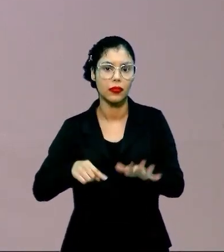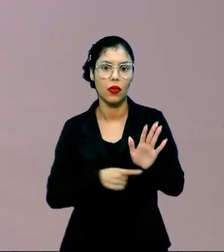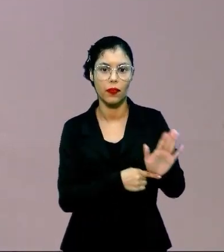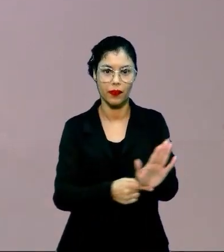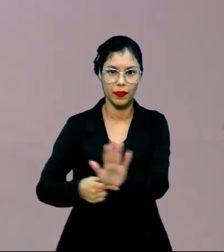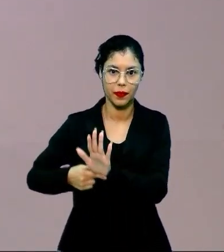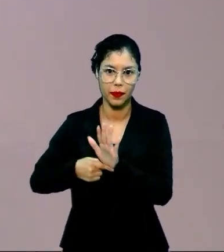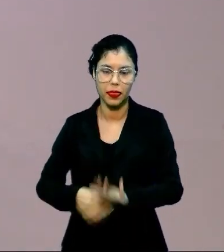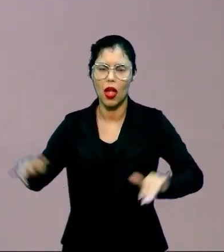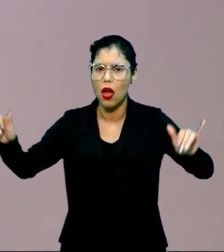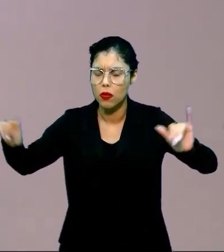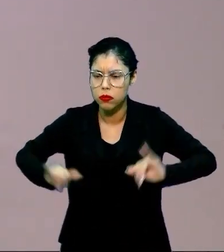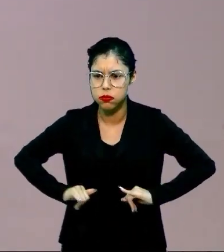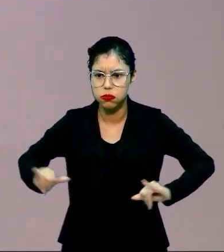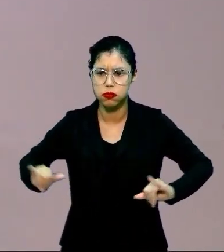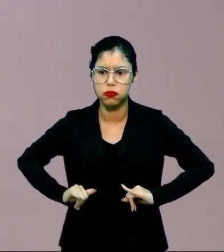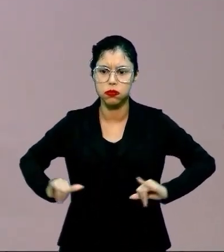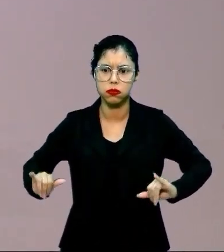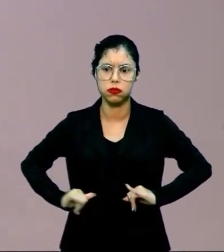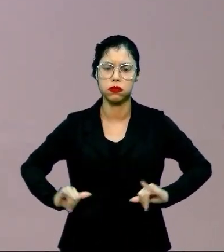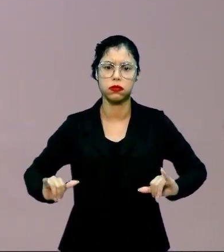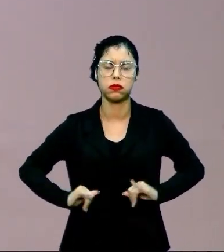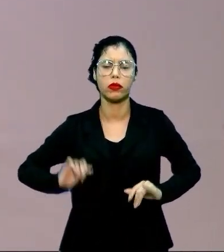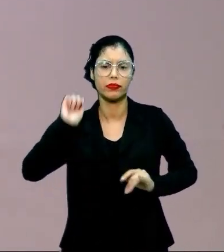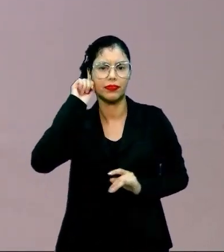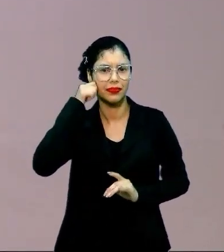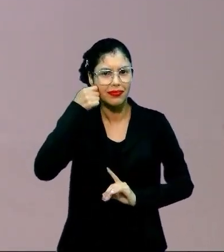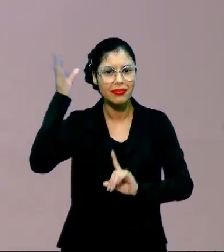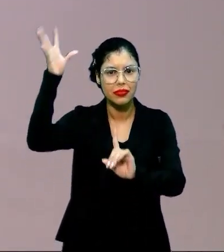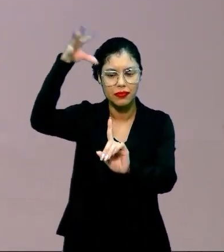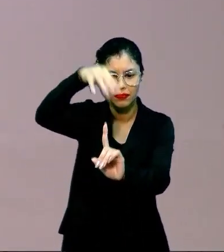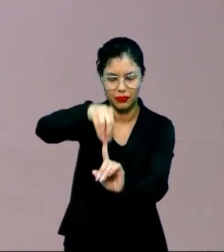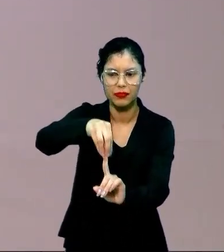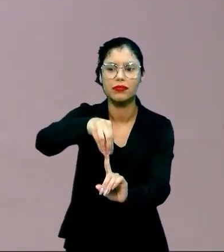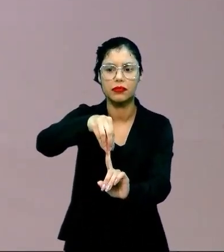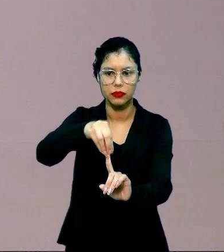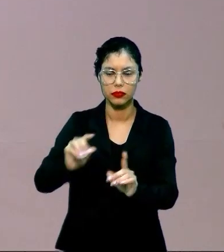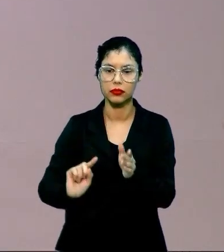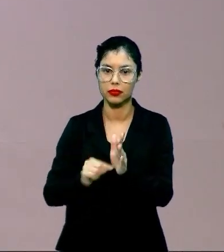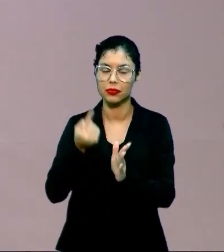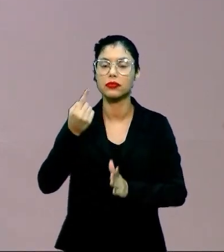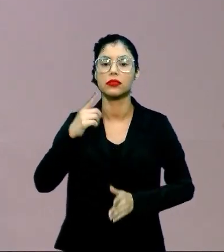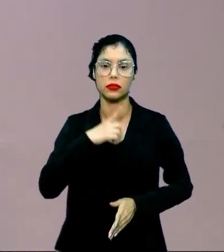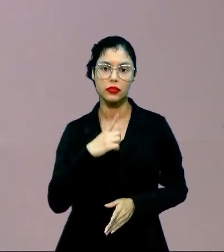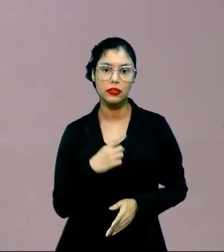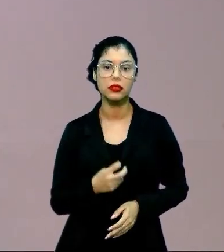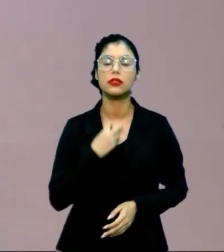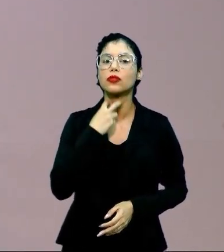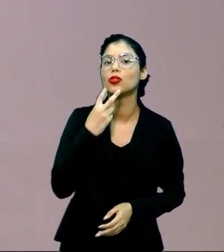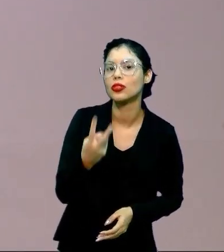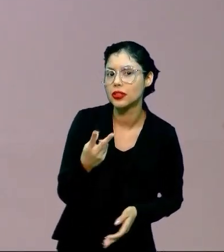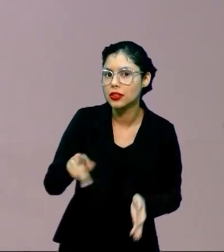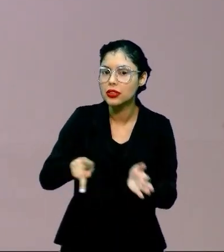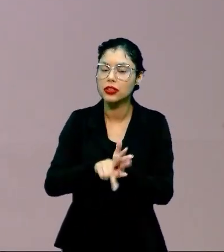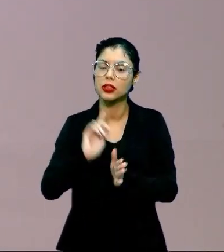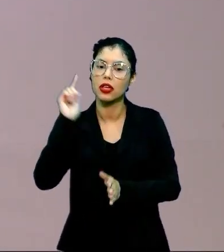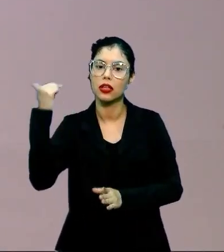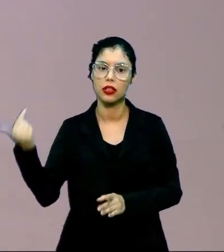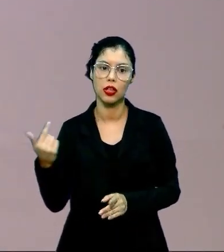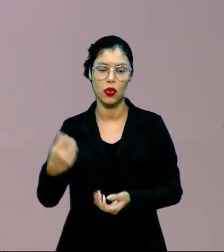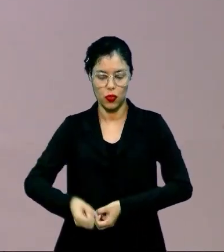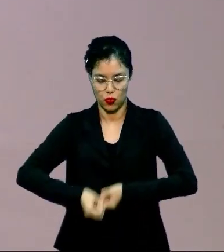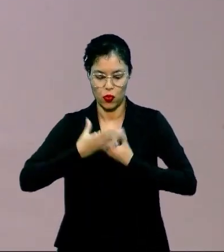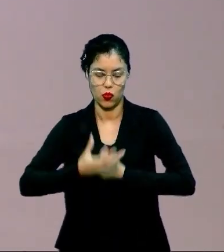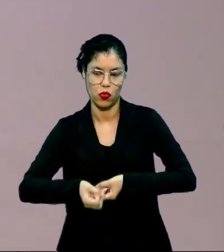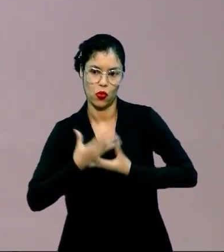mostro o sofrimento. Então, eu tenho eu lírico em primeira pessoa, quer dizer, eu tenho uma voz que fala ali no meu